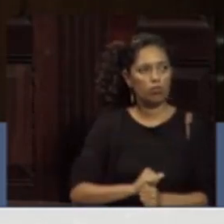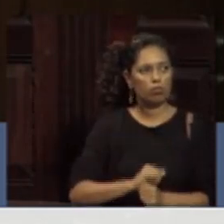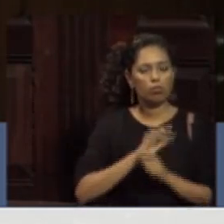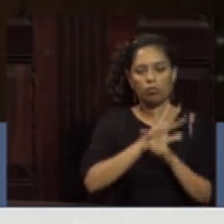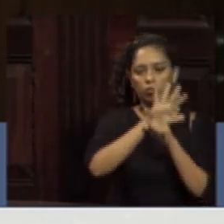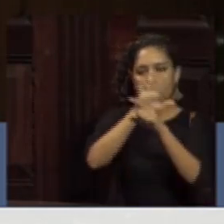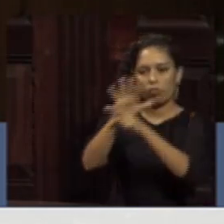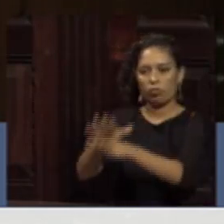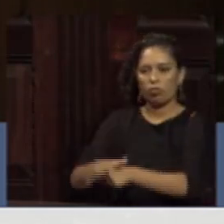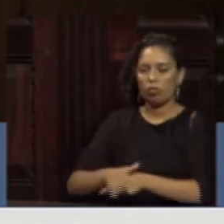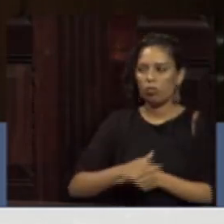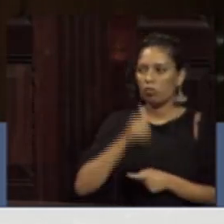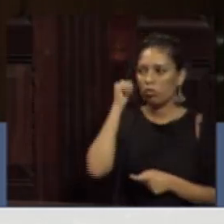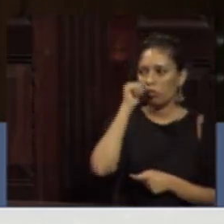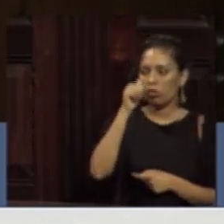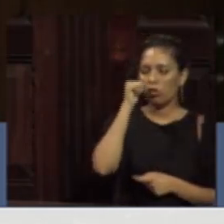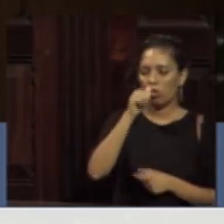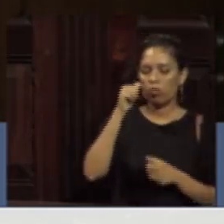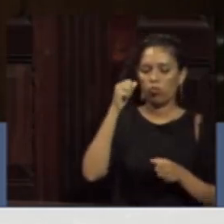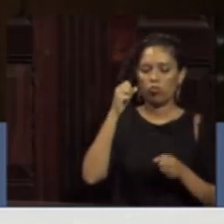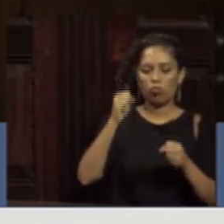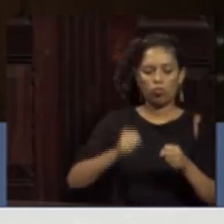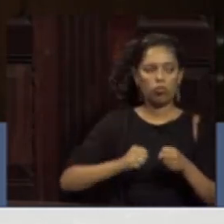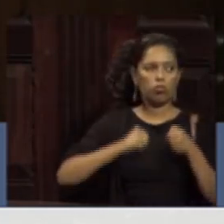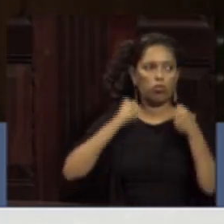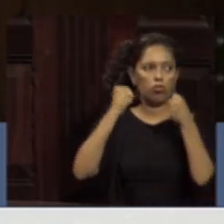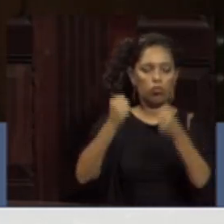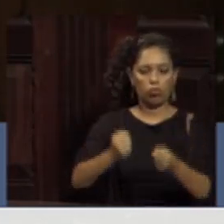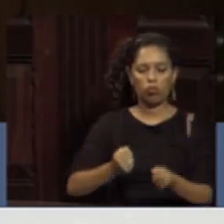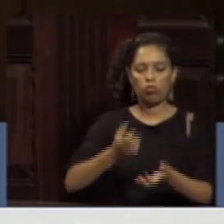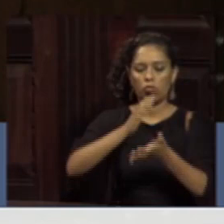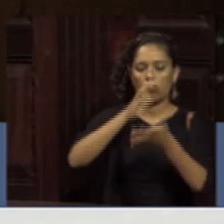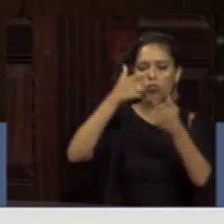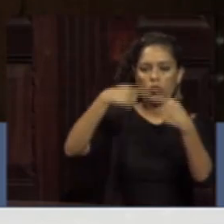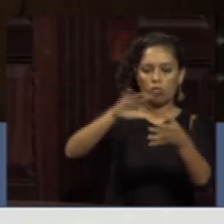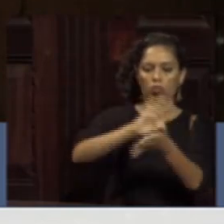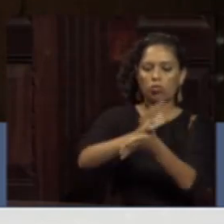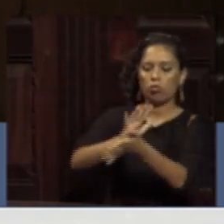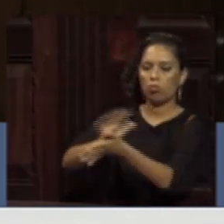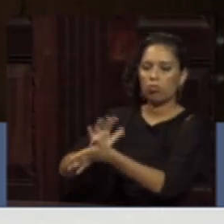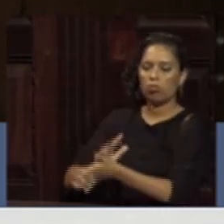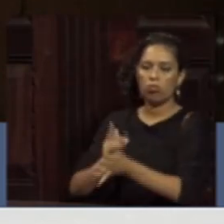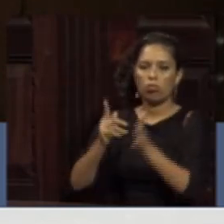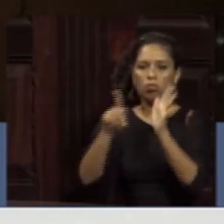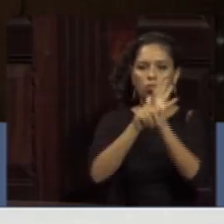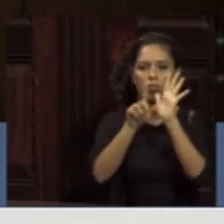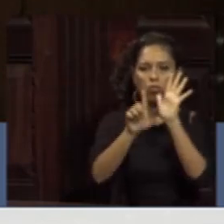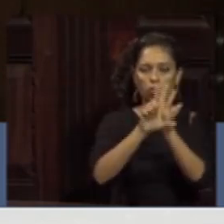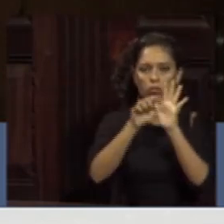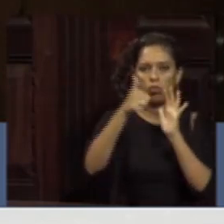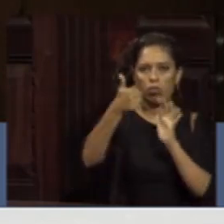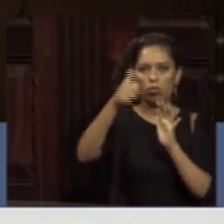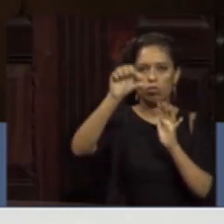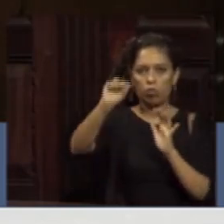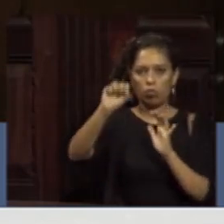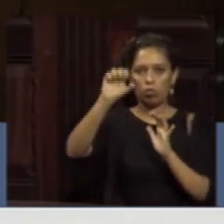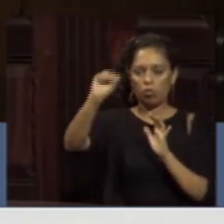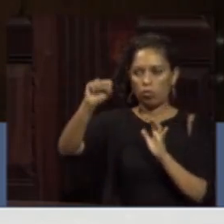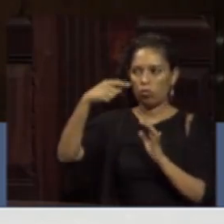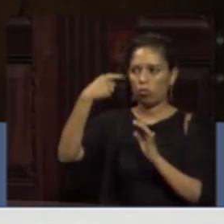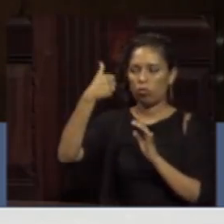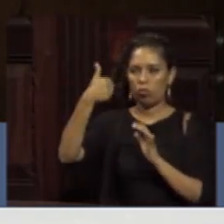luta das mulheres e de combate ao machismo. Projeto de lei 1891 de